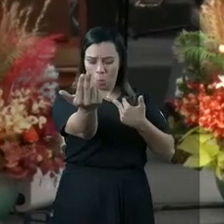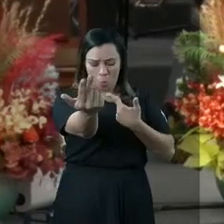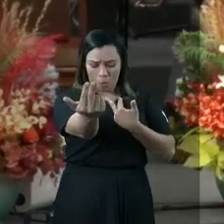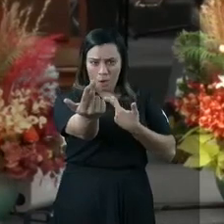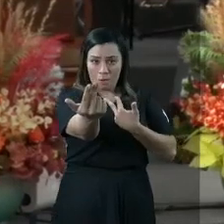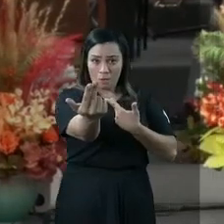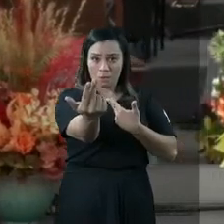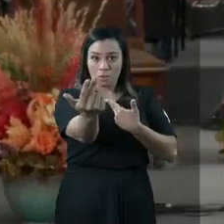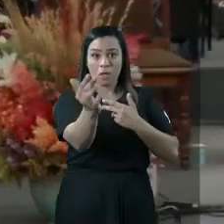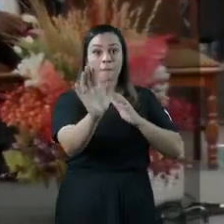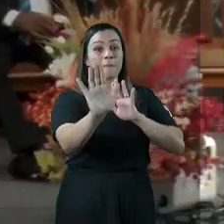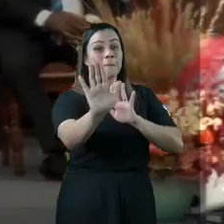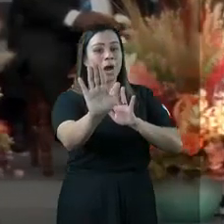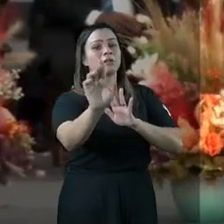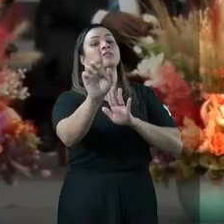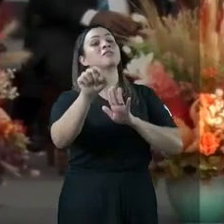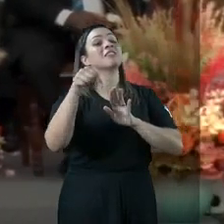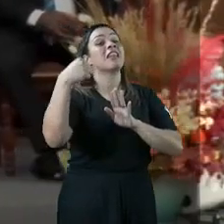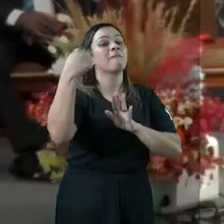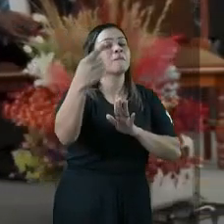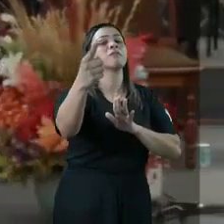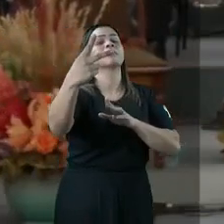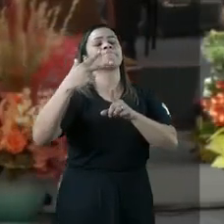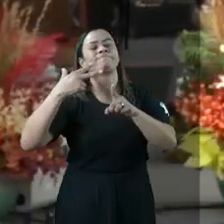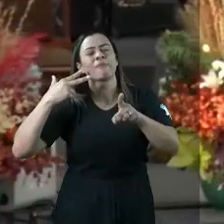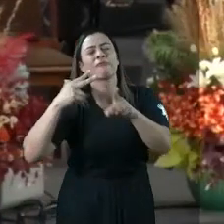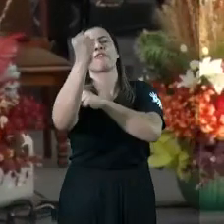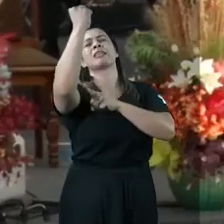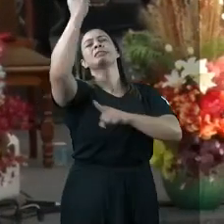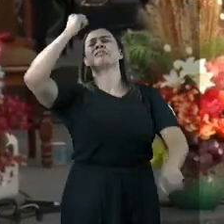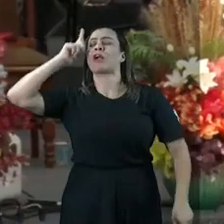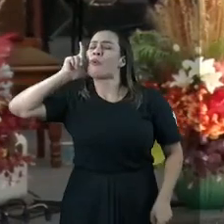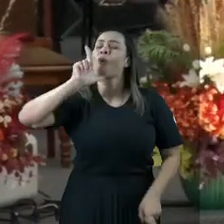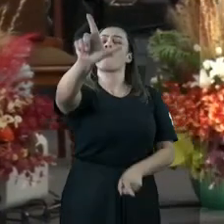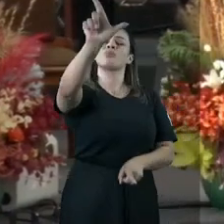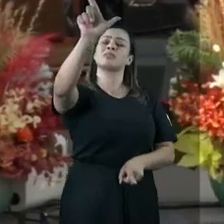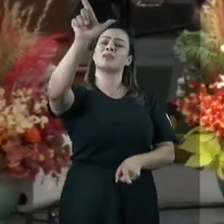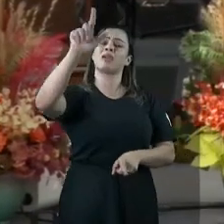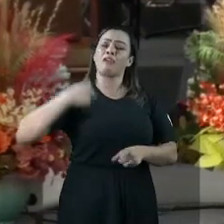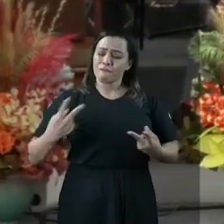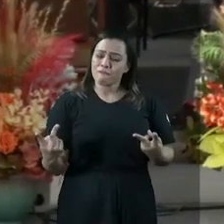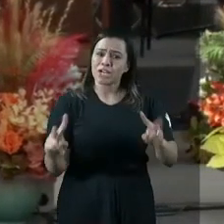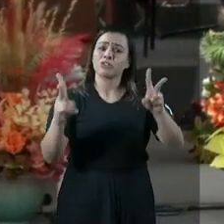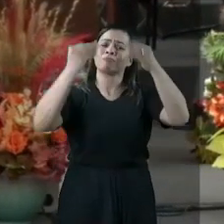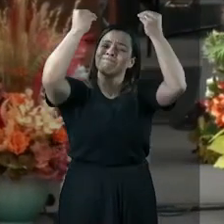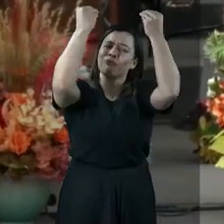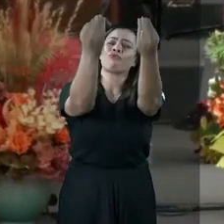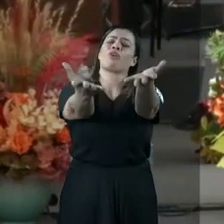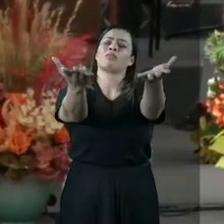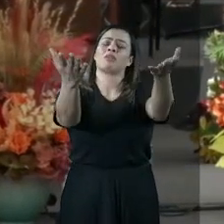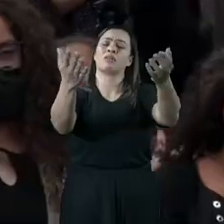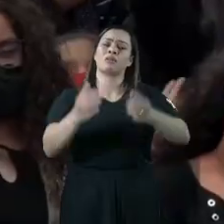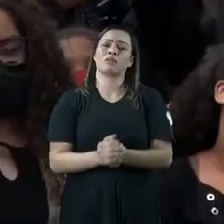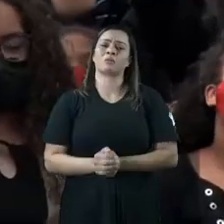ele, depois das nuvens. Depois das nuvens, depois das nuvens. Quem está entendendo, diga